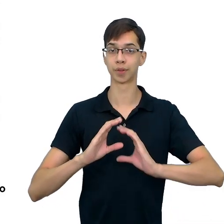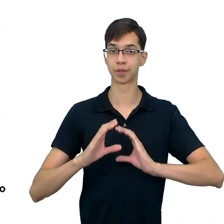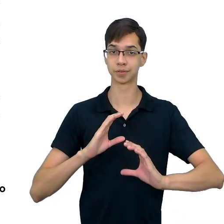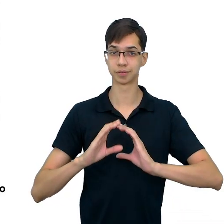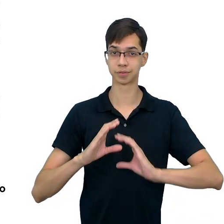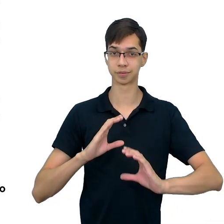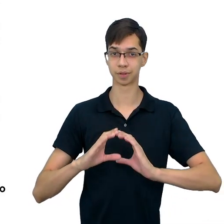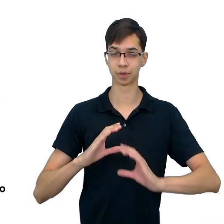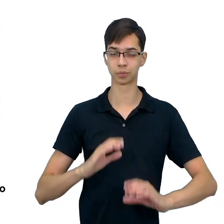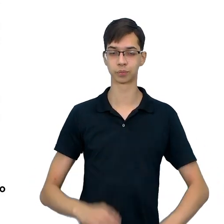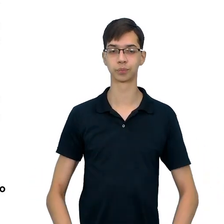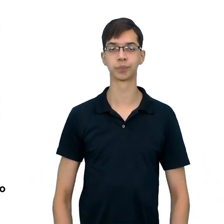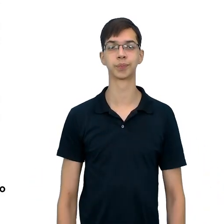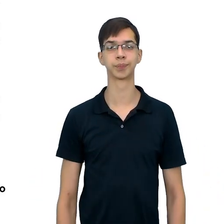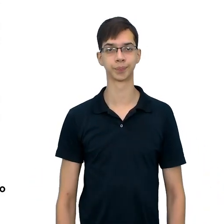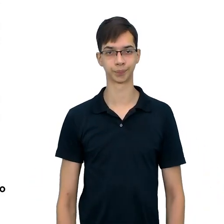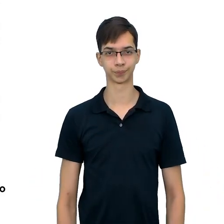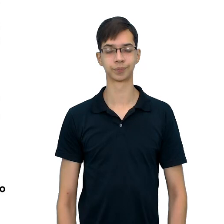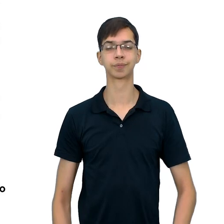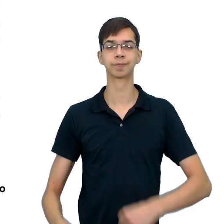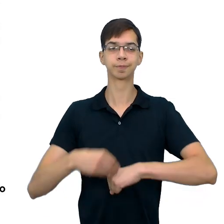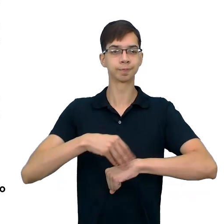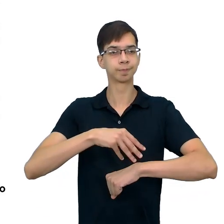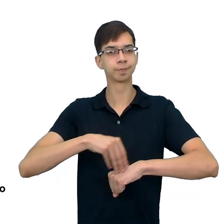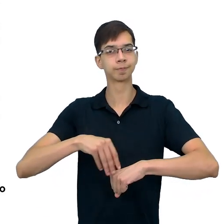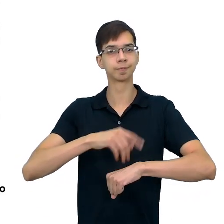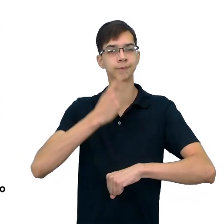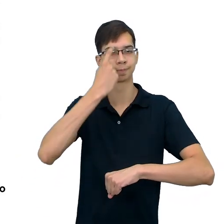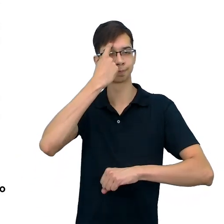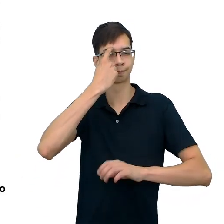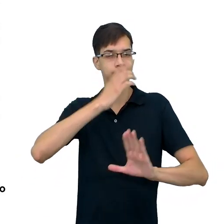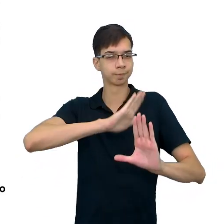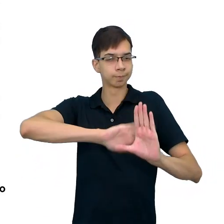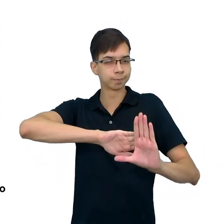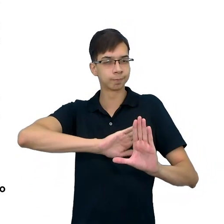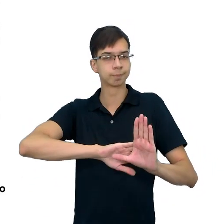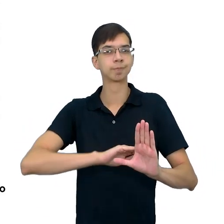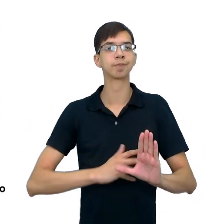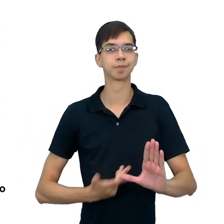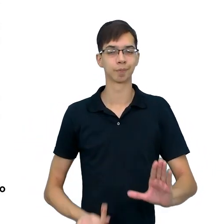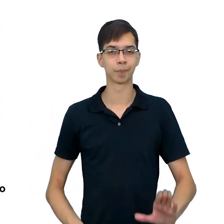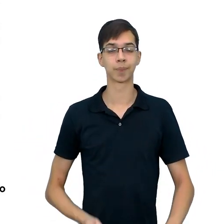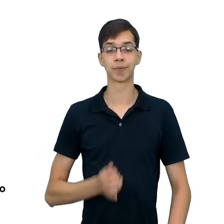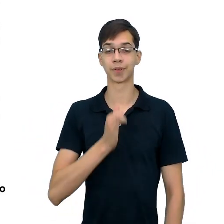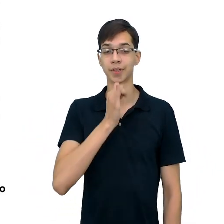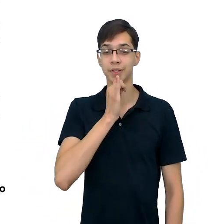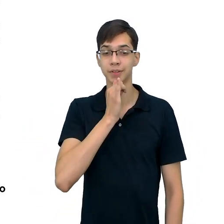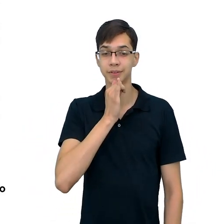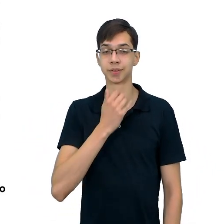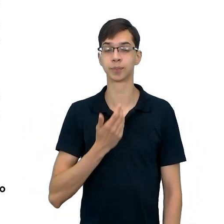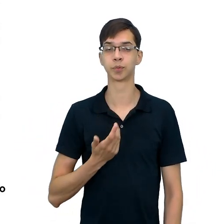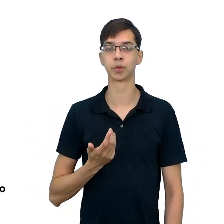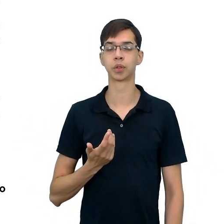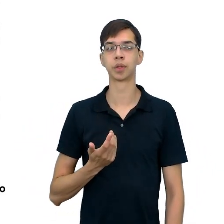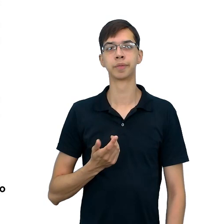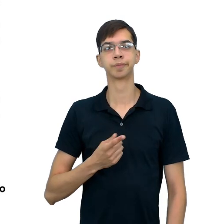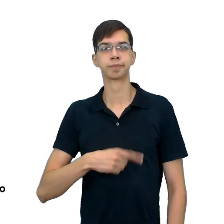por intencionalidades, sejam elas para explicitar, né, para ter certezas,